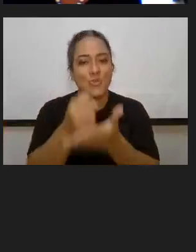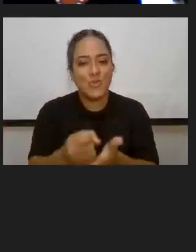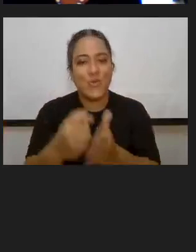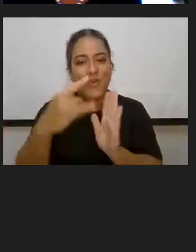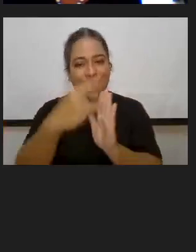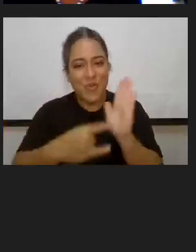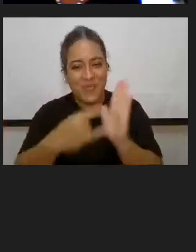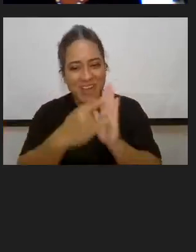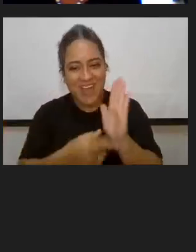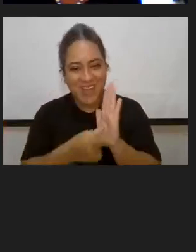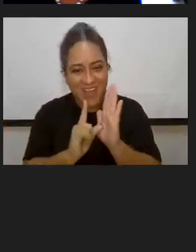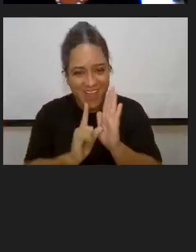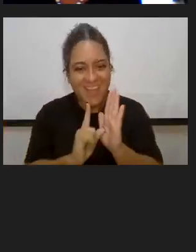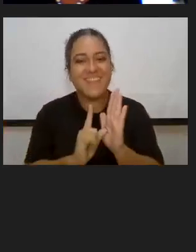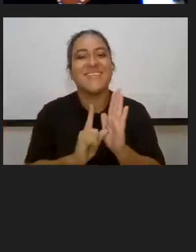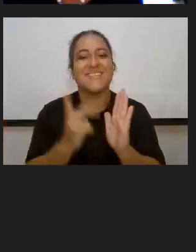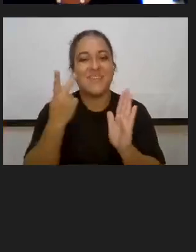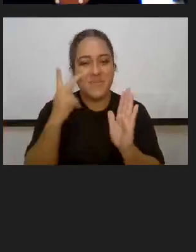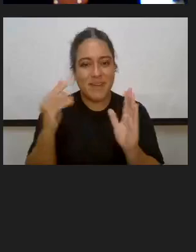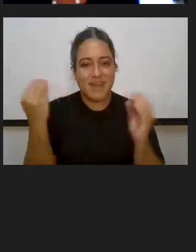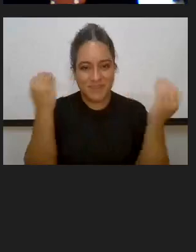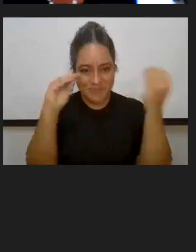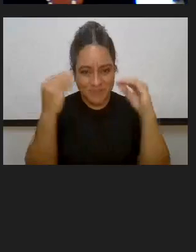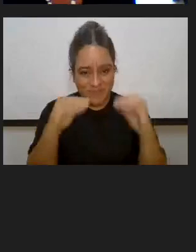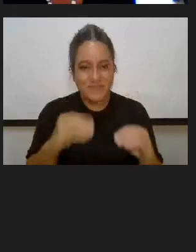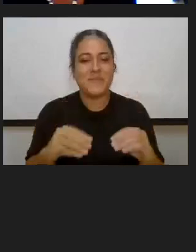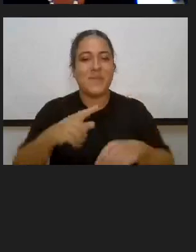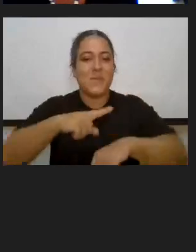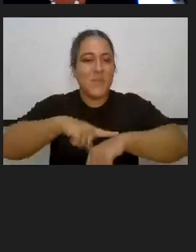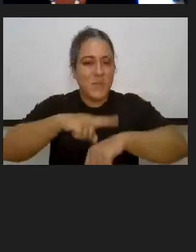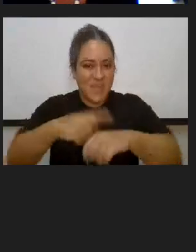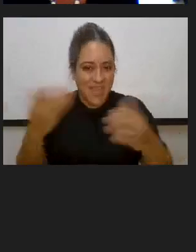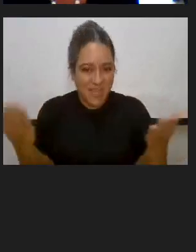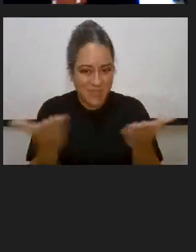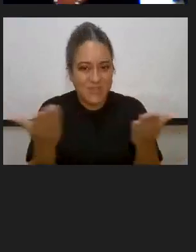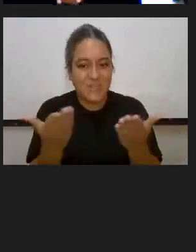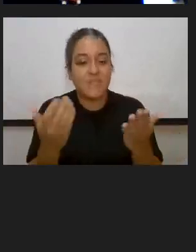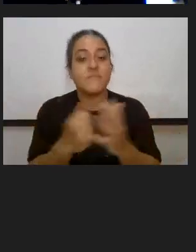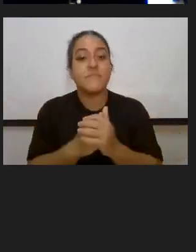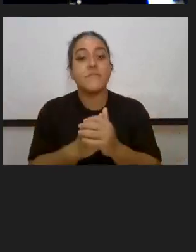prévio, né, para a construção desse momento, contribuam